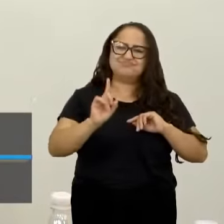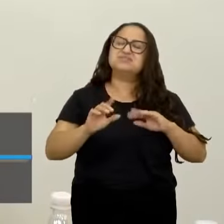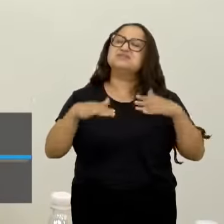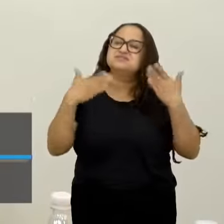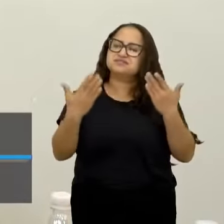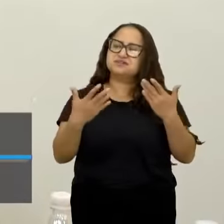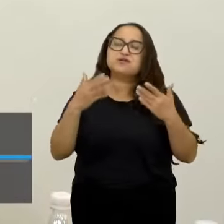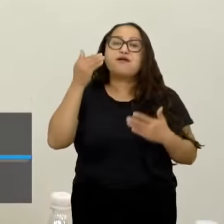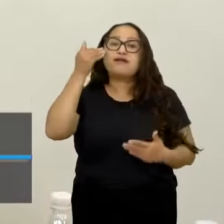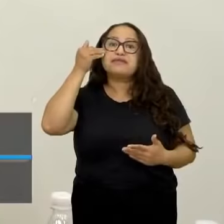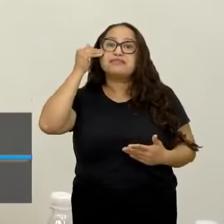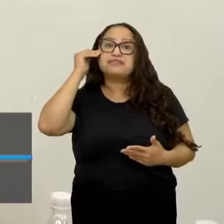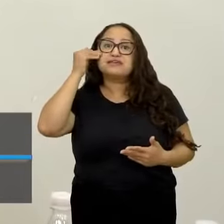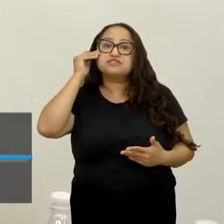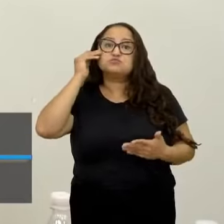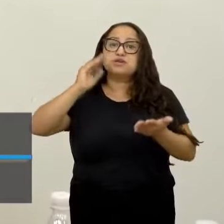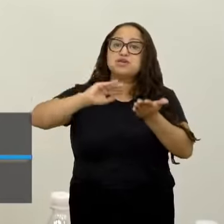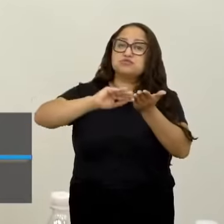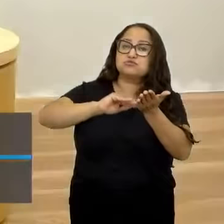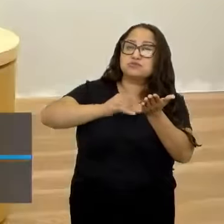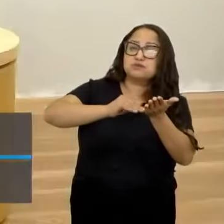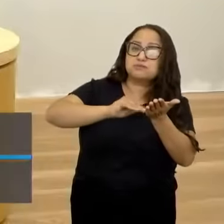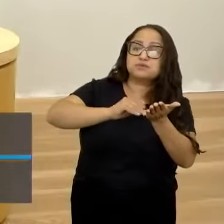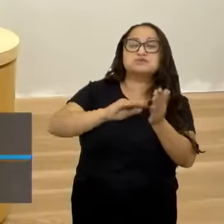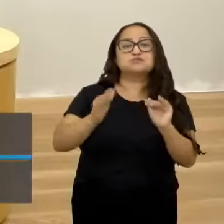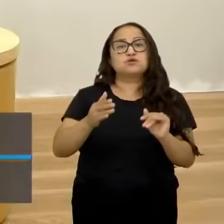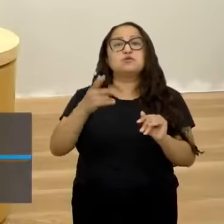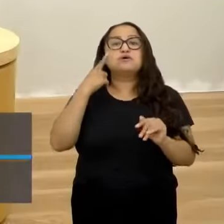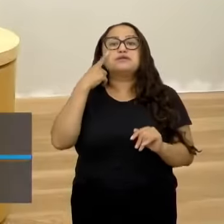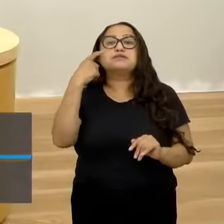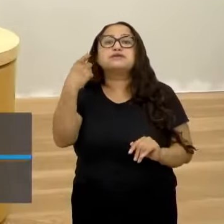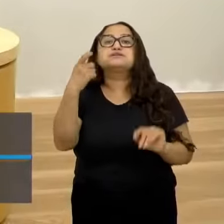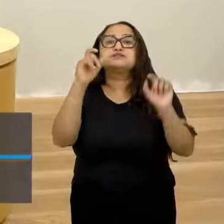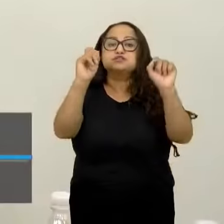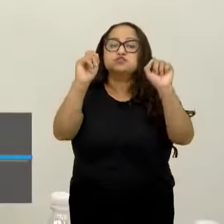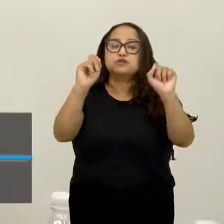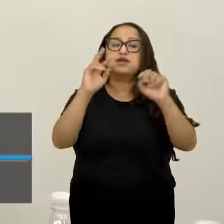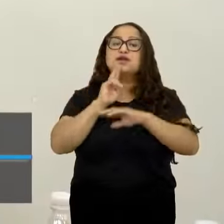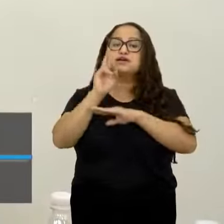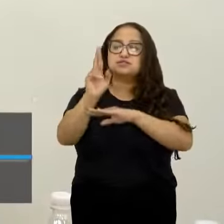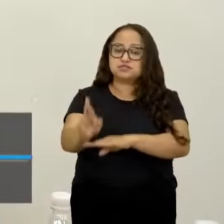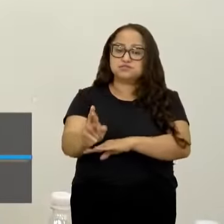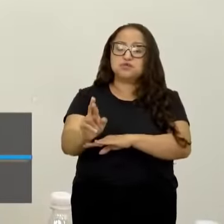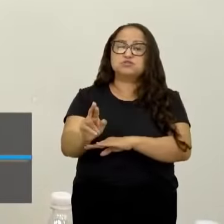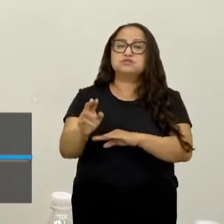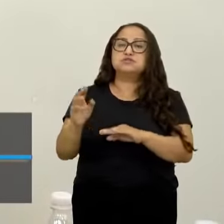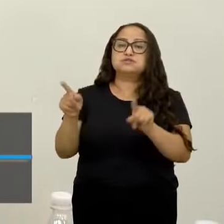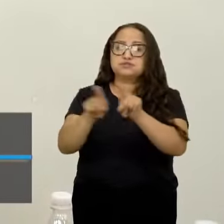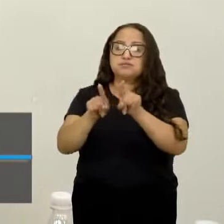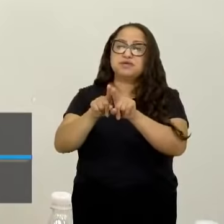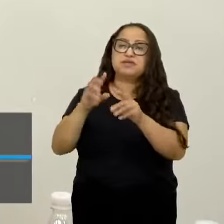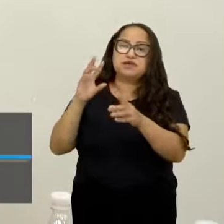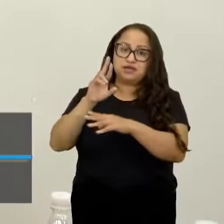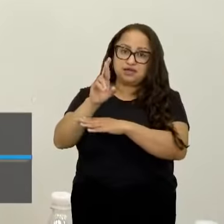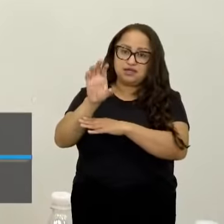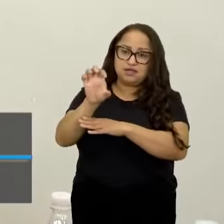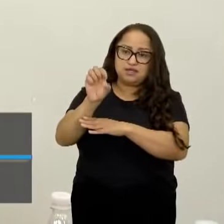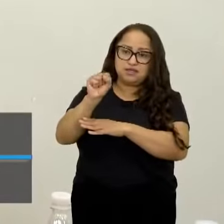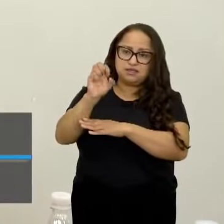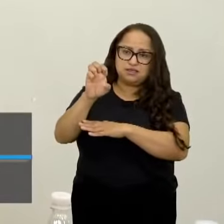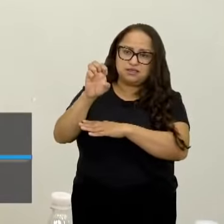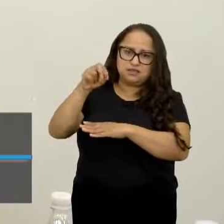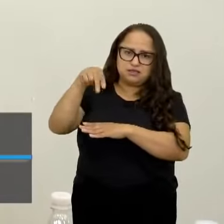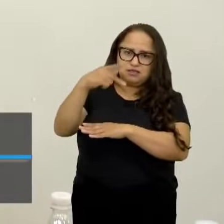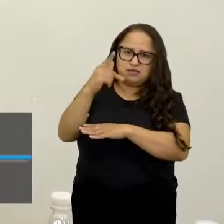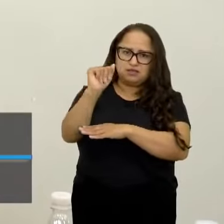sobre essa questão da compreensão e interpretação e achei interessante a e a resenha do Cauã né o aluno que